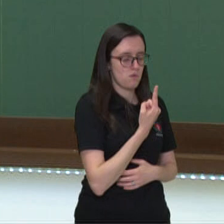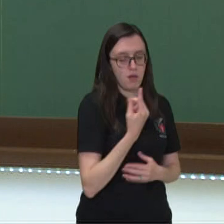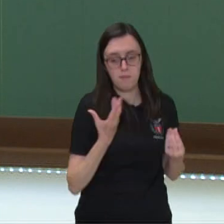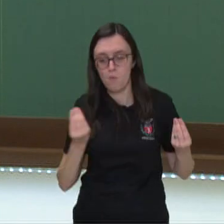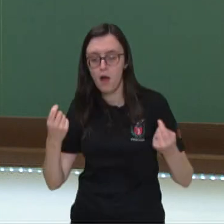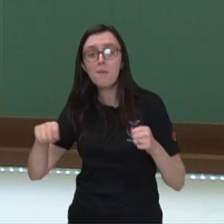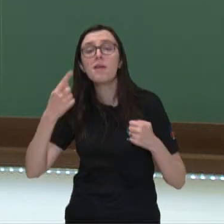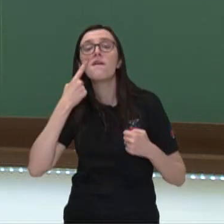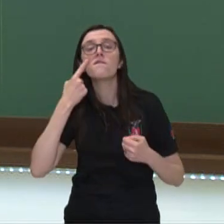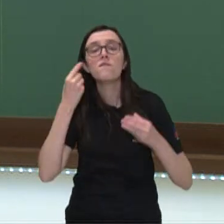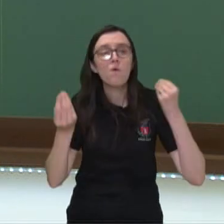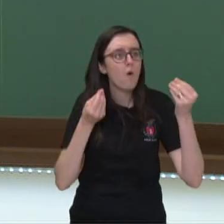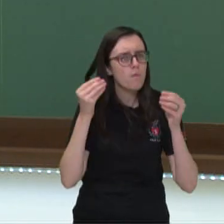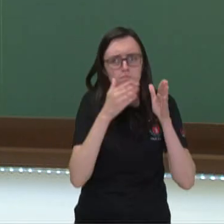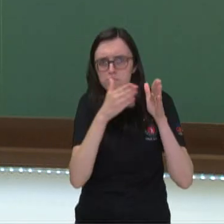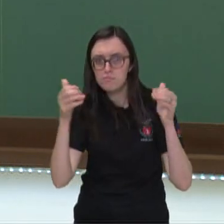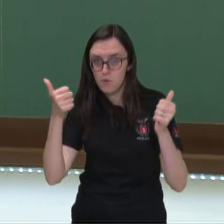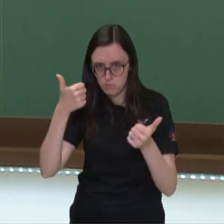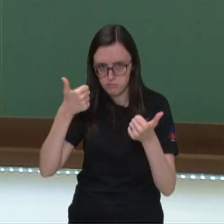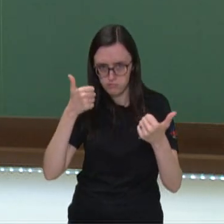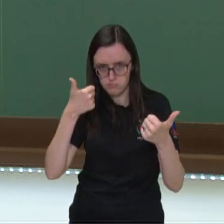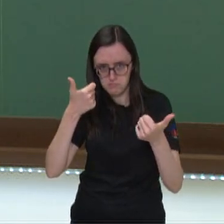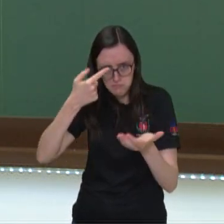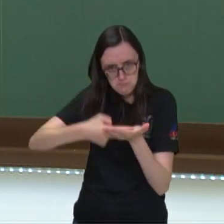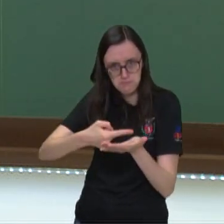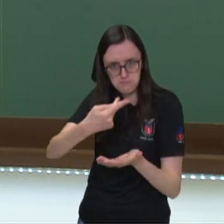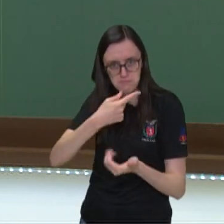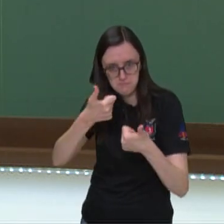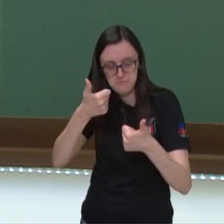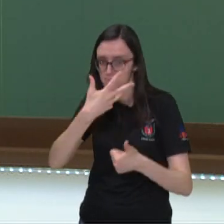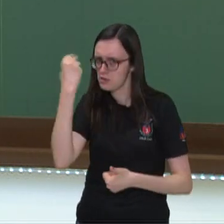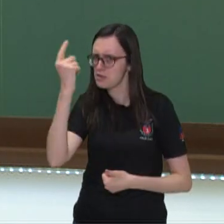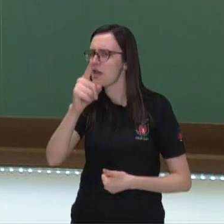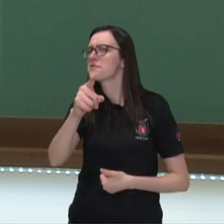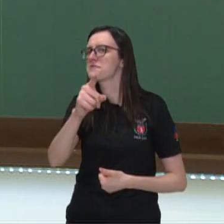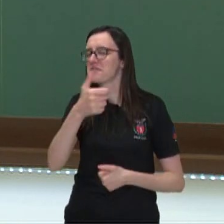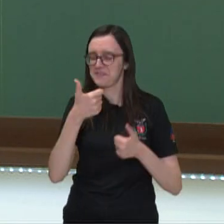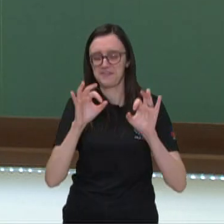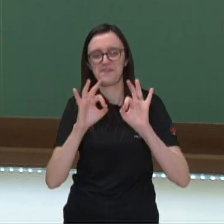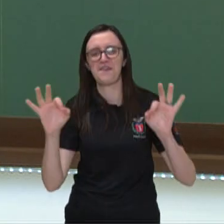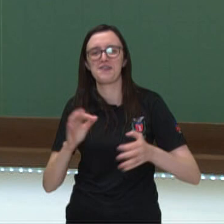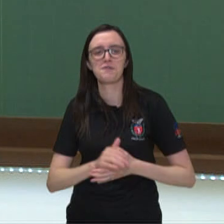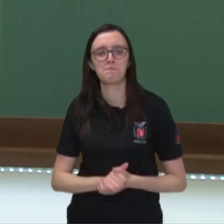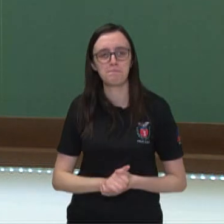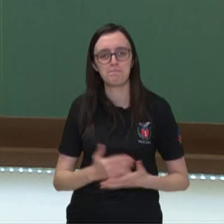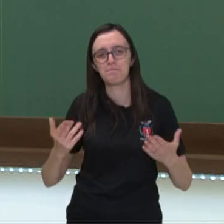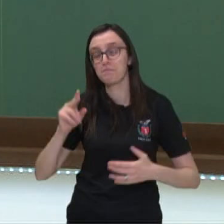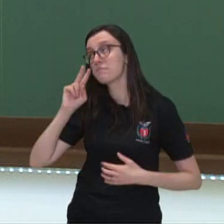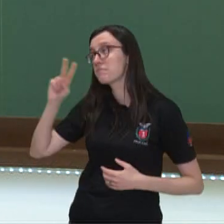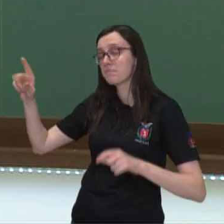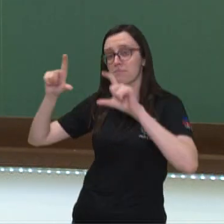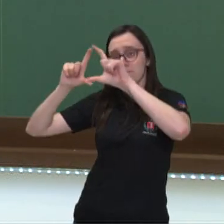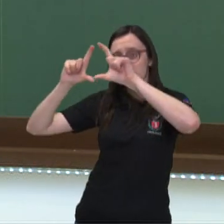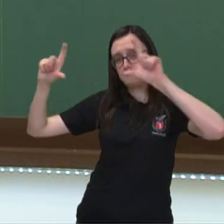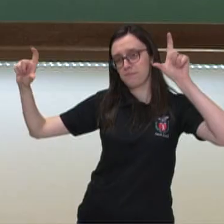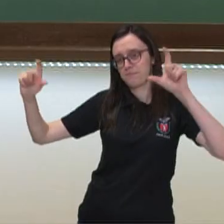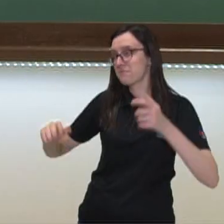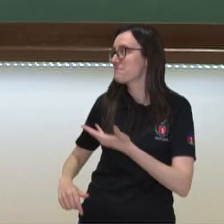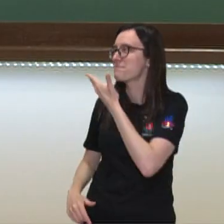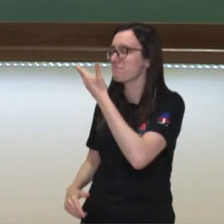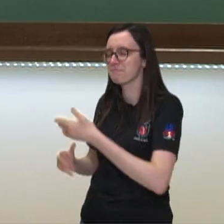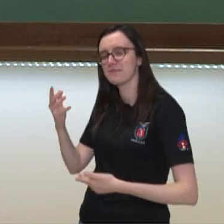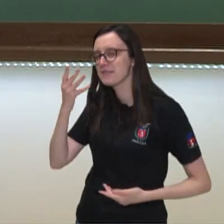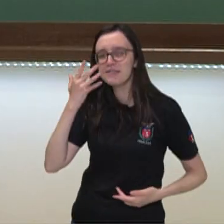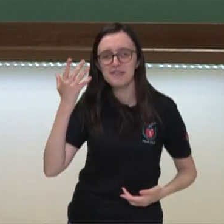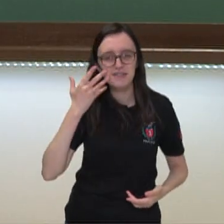esteja falando, você é. Combinado? Não esquece mais? Beleza, ótimo. Reading comprehension. Olha aí o nosso